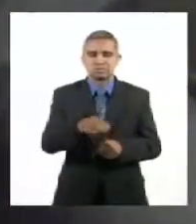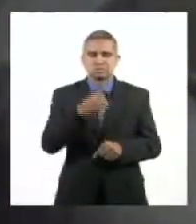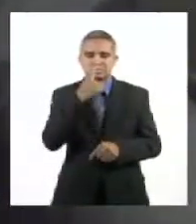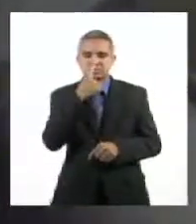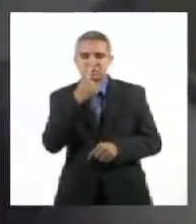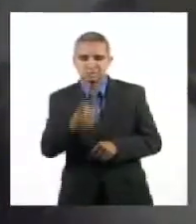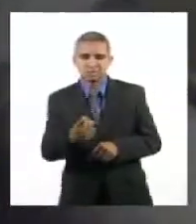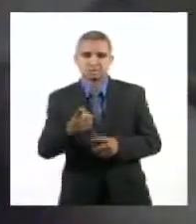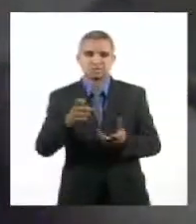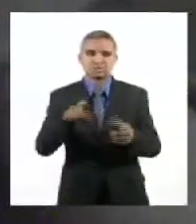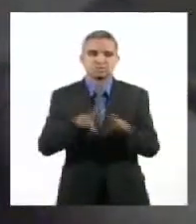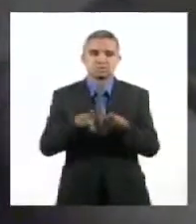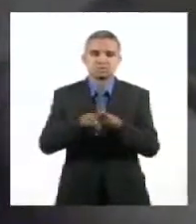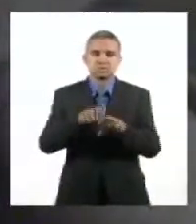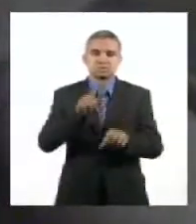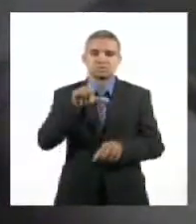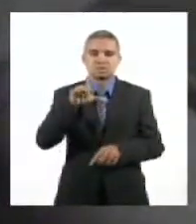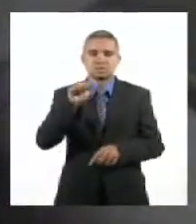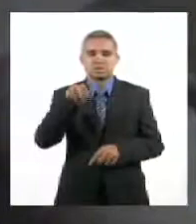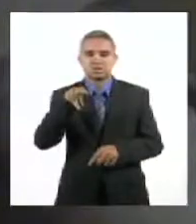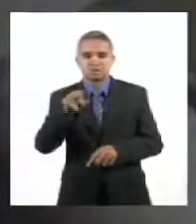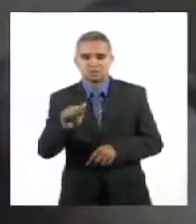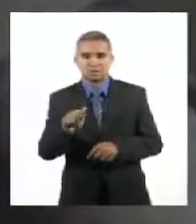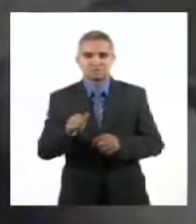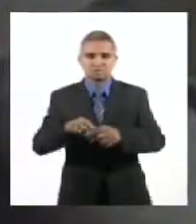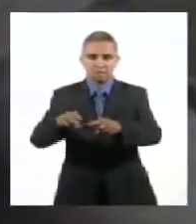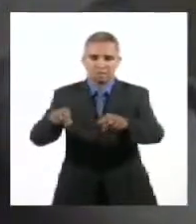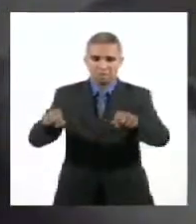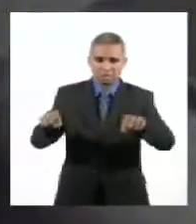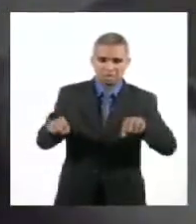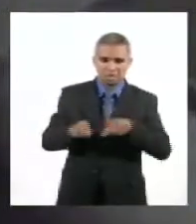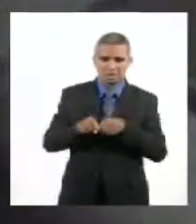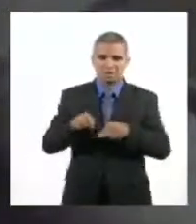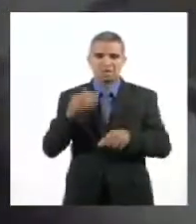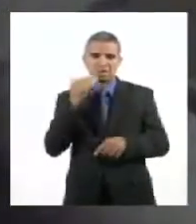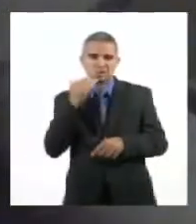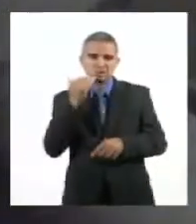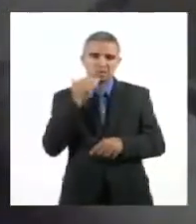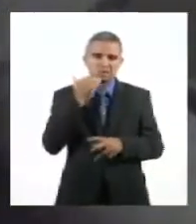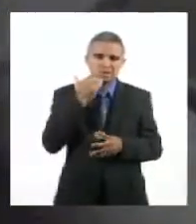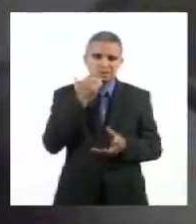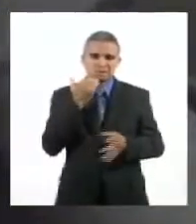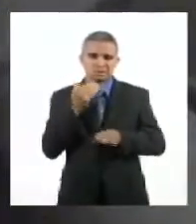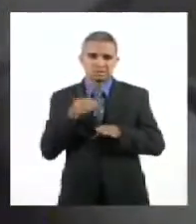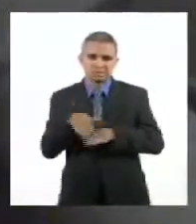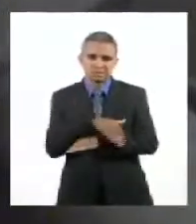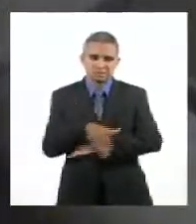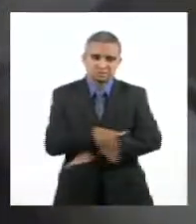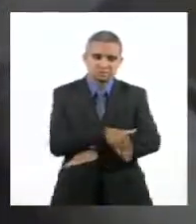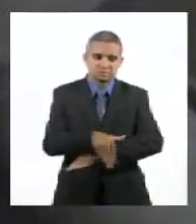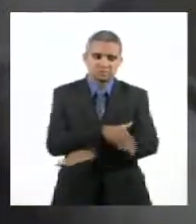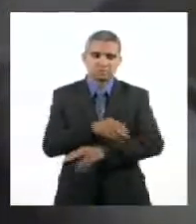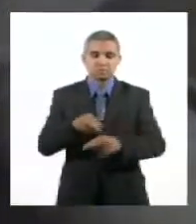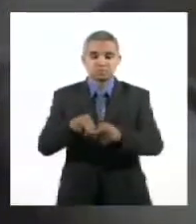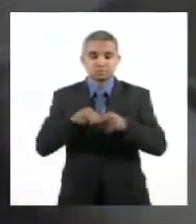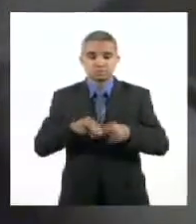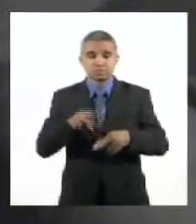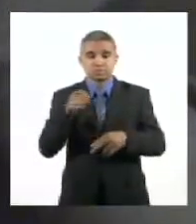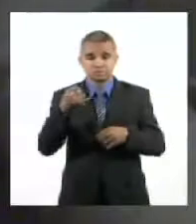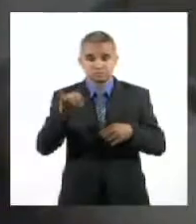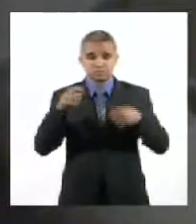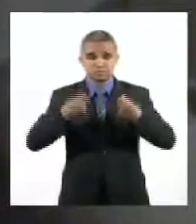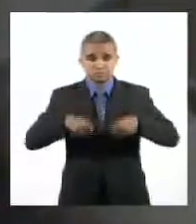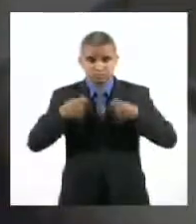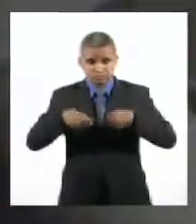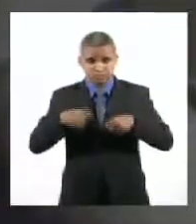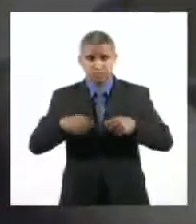lama, enfim, e buraco. Então, quero dizer a Vossa Excelência que me coloco à disposição de Vossa Excelência, assim que precisar ir a Passo Lumiar,